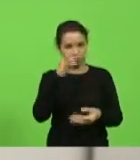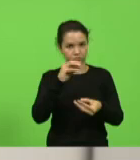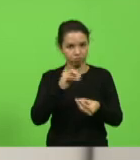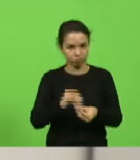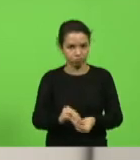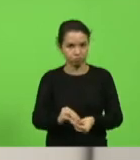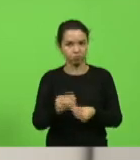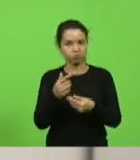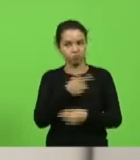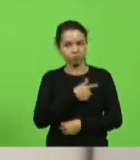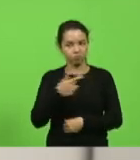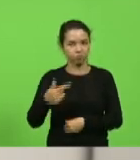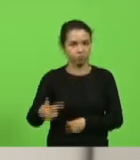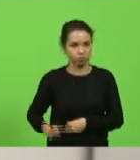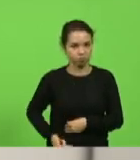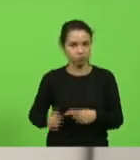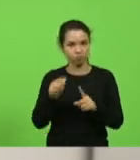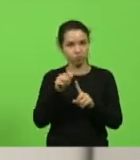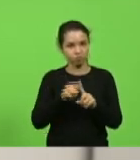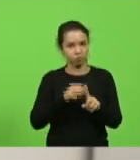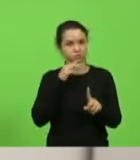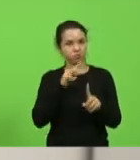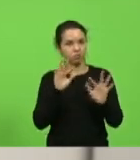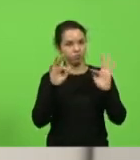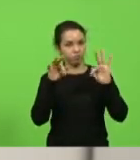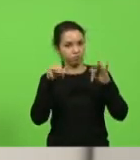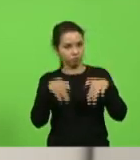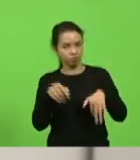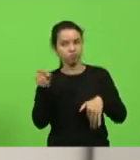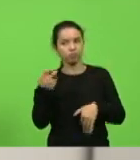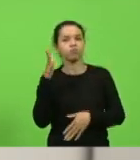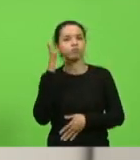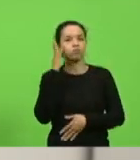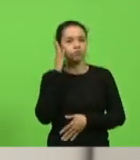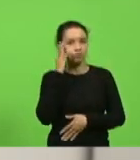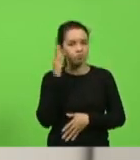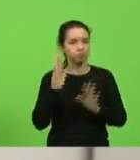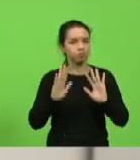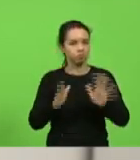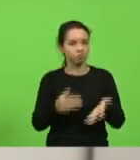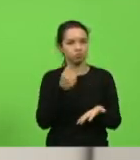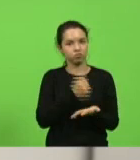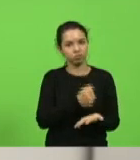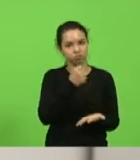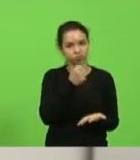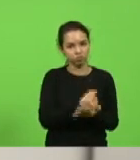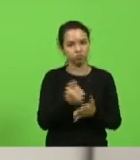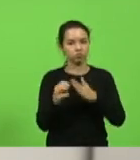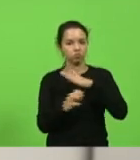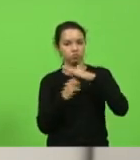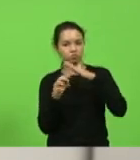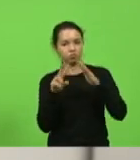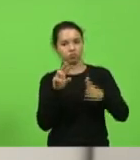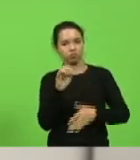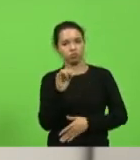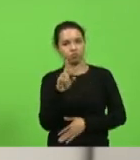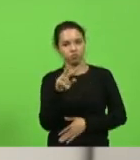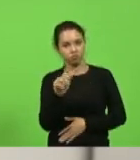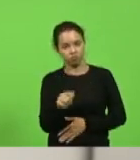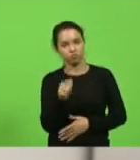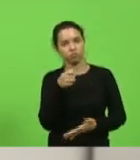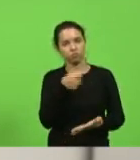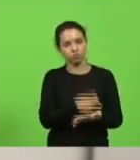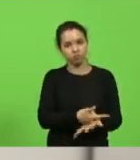governador, já no final de março, tinha conhecimento de que o contrato com a Veiga Med foi feito com pagamento antecipado e